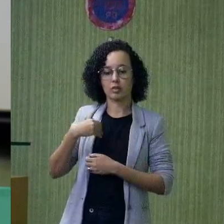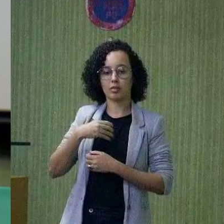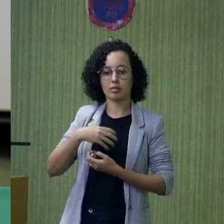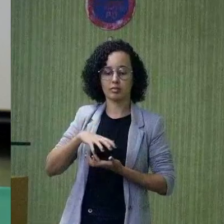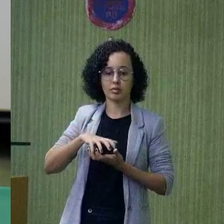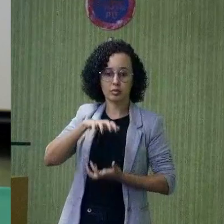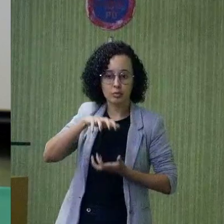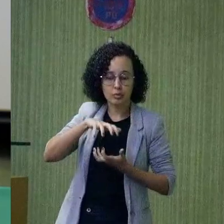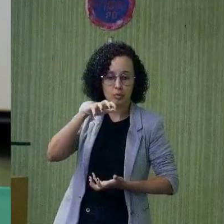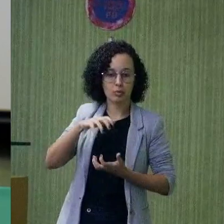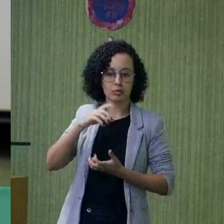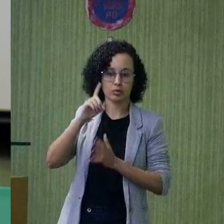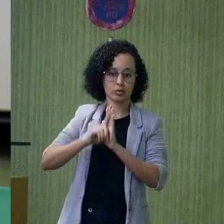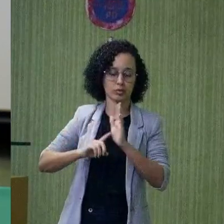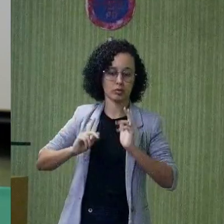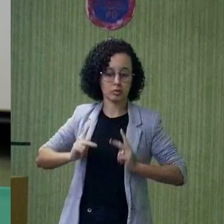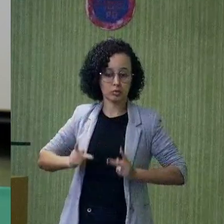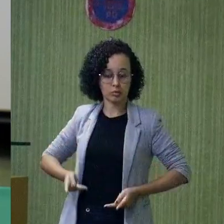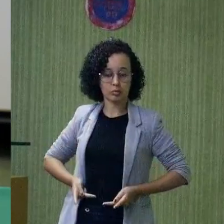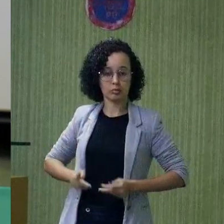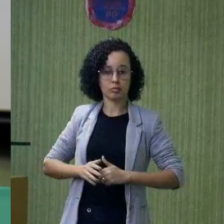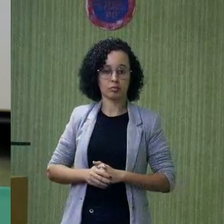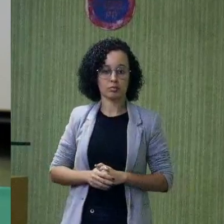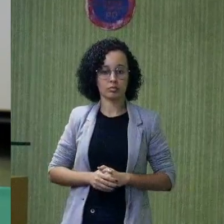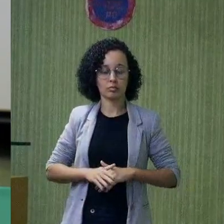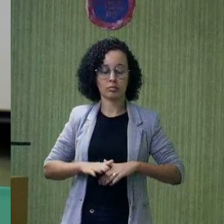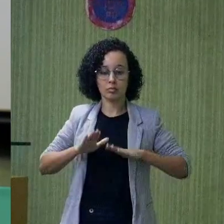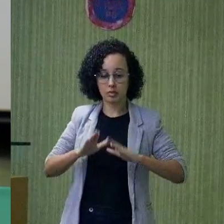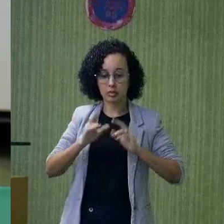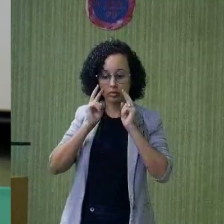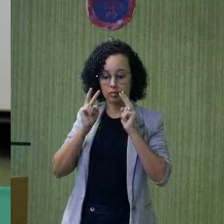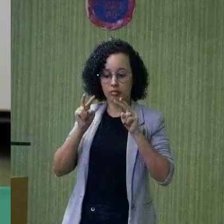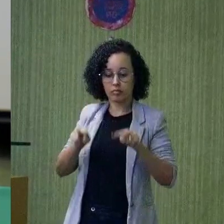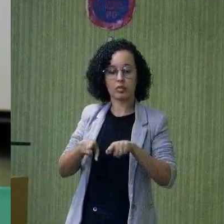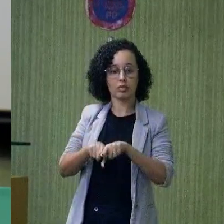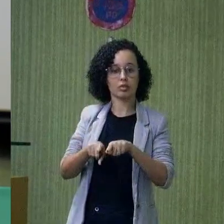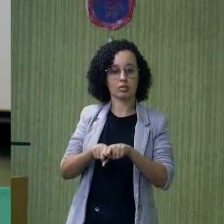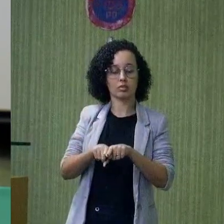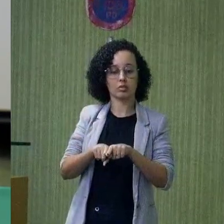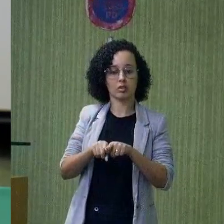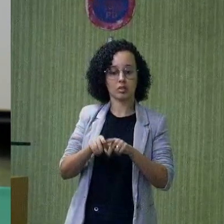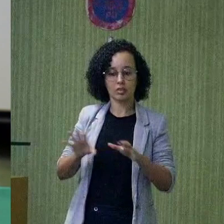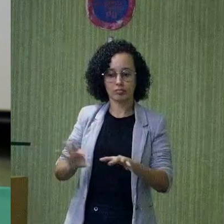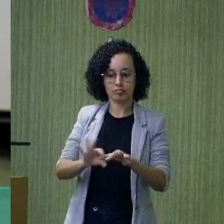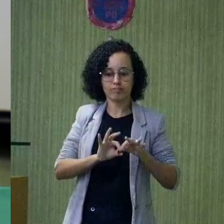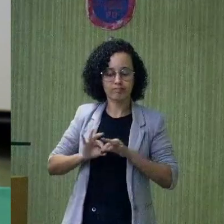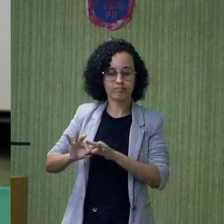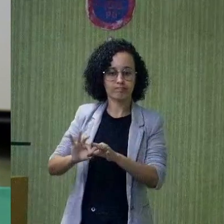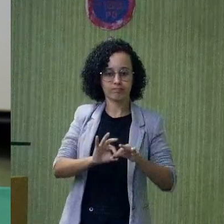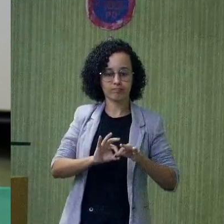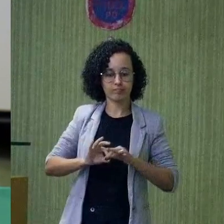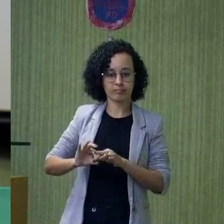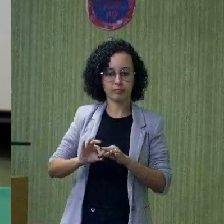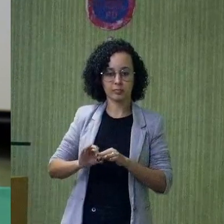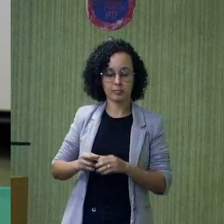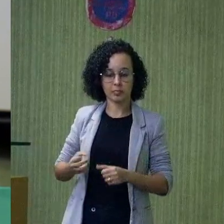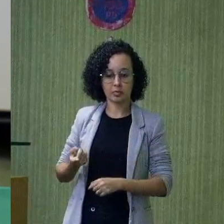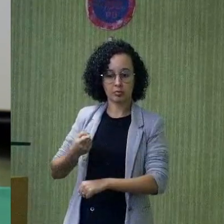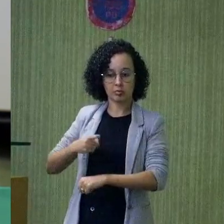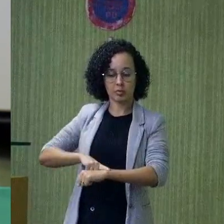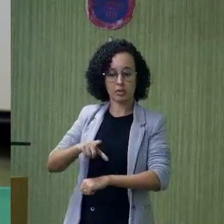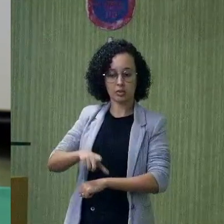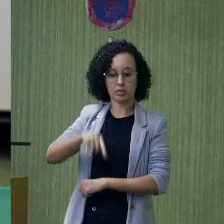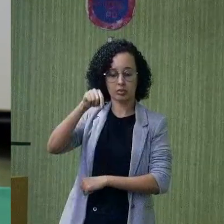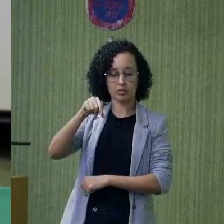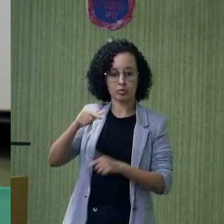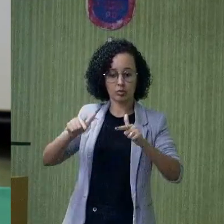Humanos a gente acaba como acaba também vendo que é tudo relacionado né Por exemplo na hora da da escolha